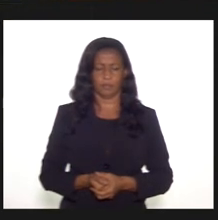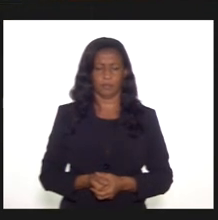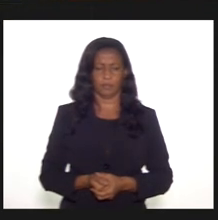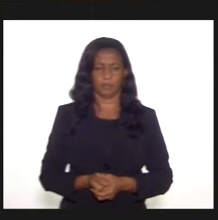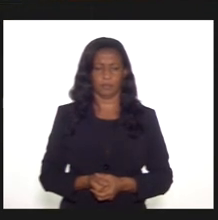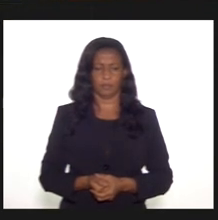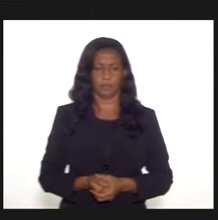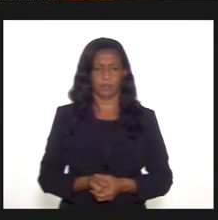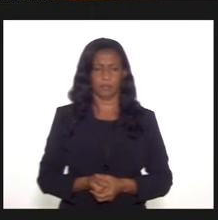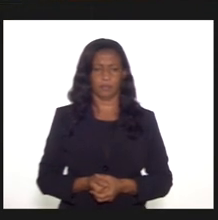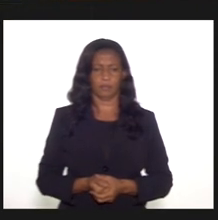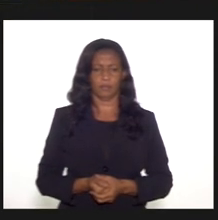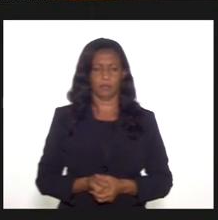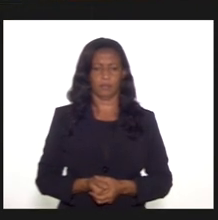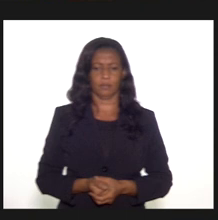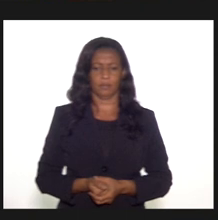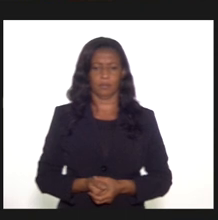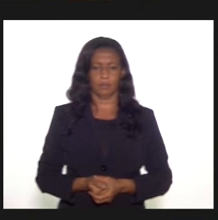Deputado Luiz Paulo.